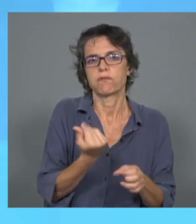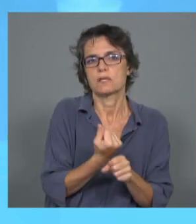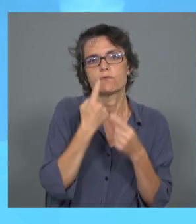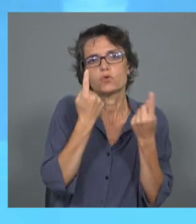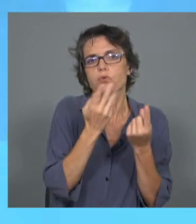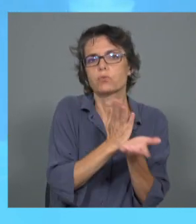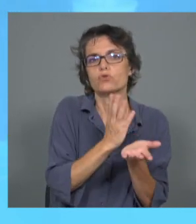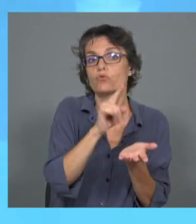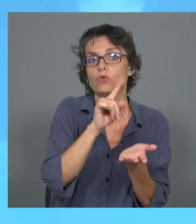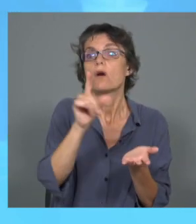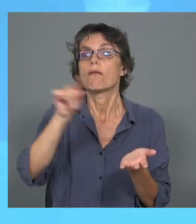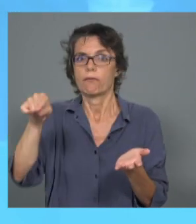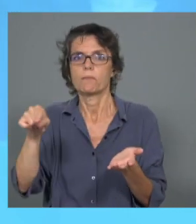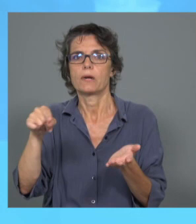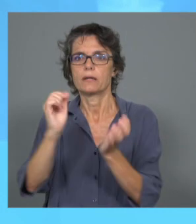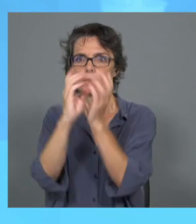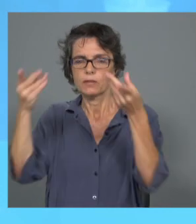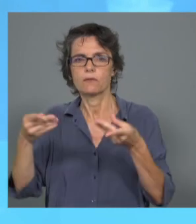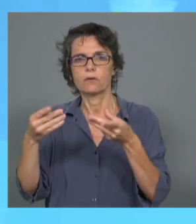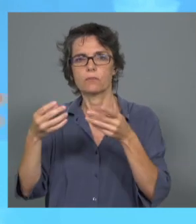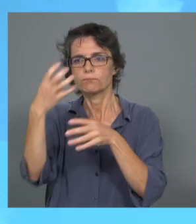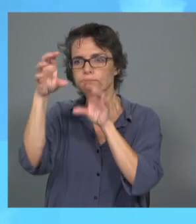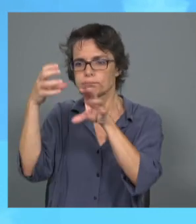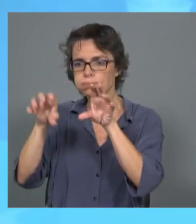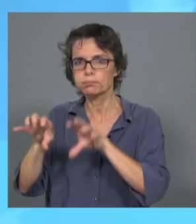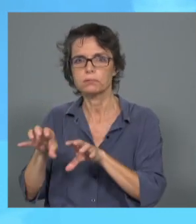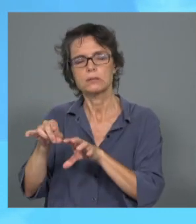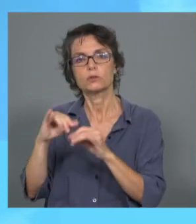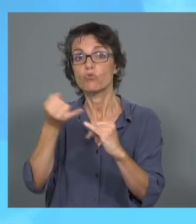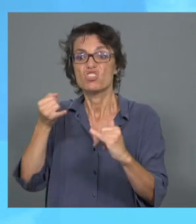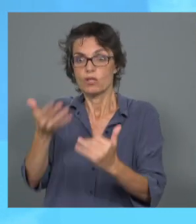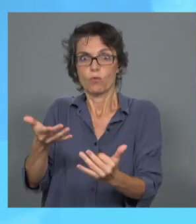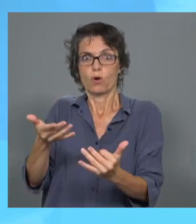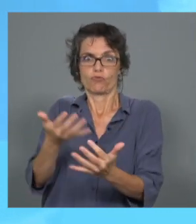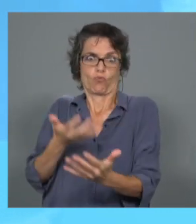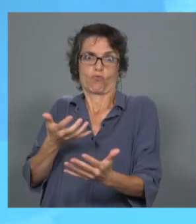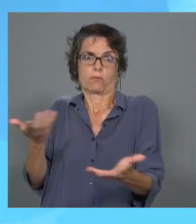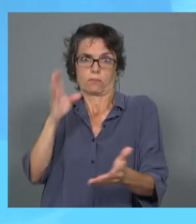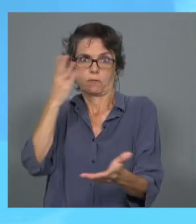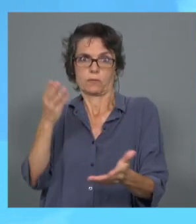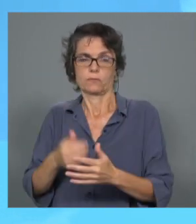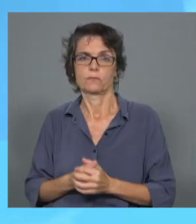Há depois o desafio de estar nas outras plataformas, nomeadamente digitais, que existem atualmente.